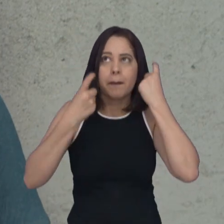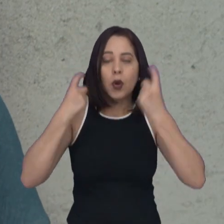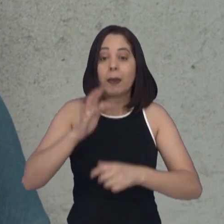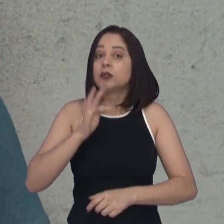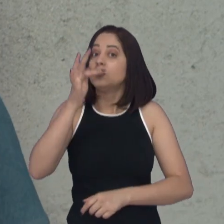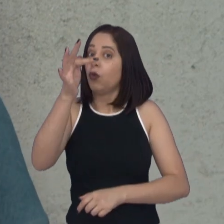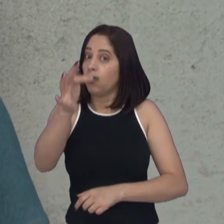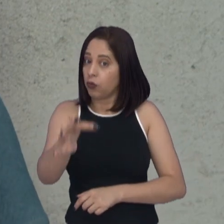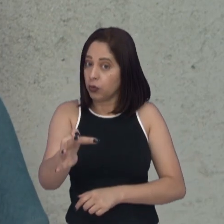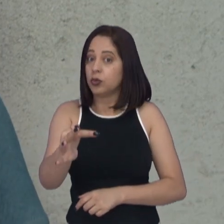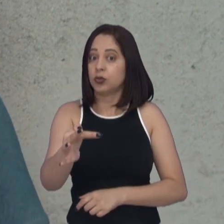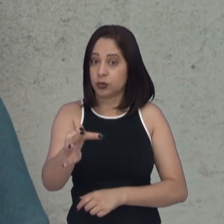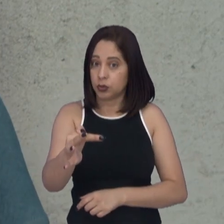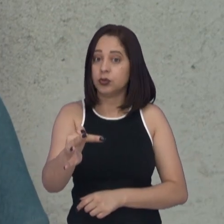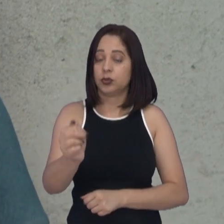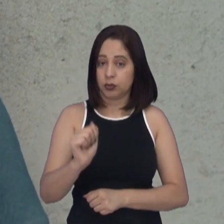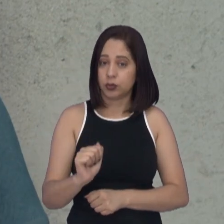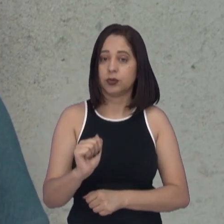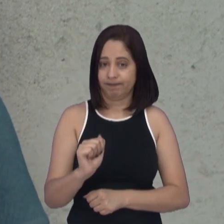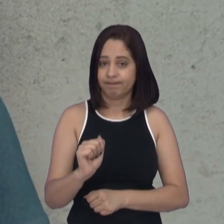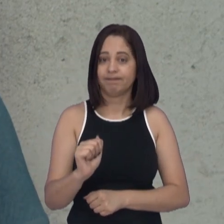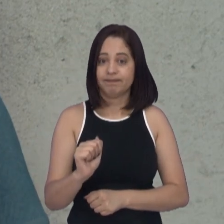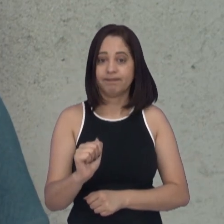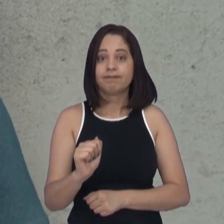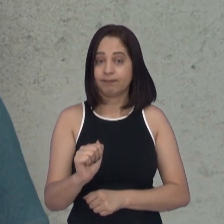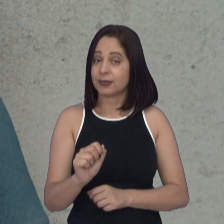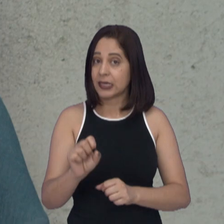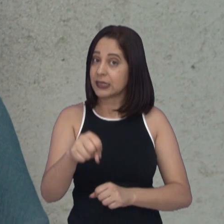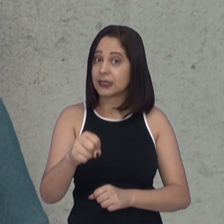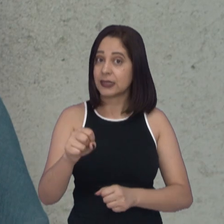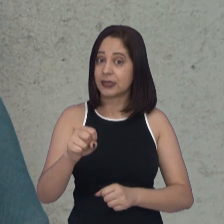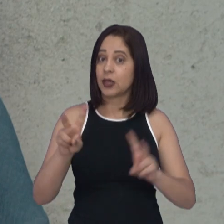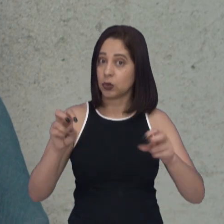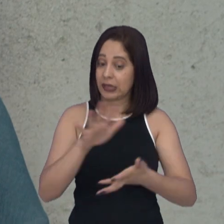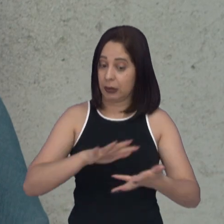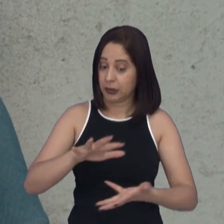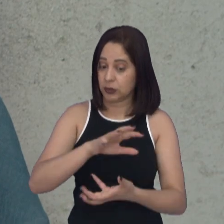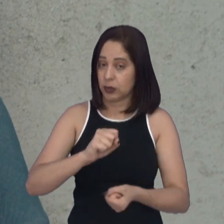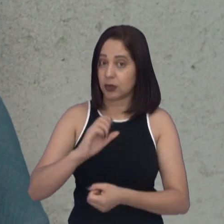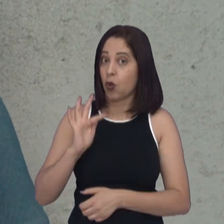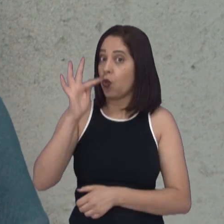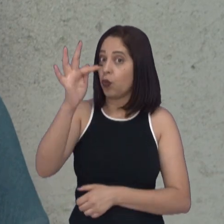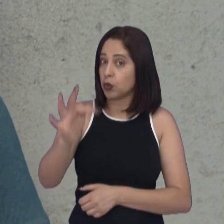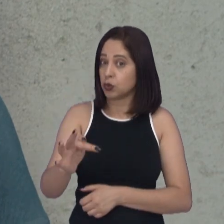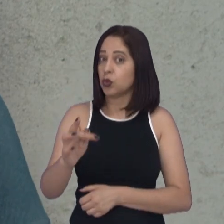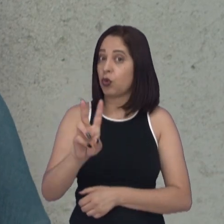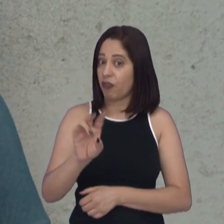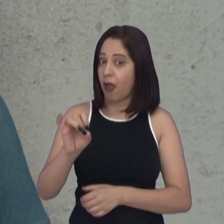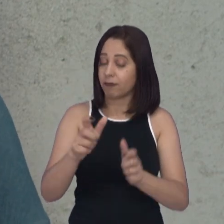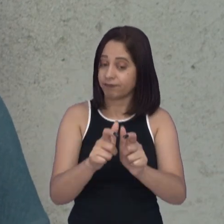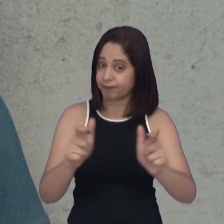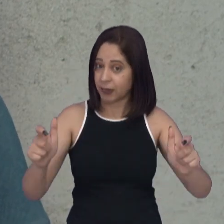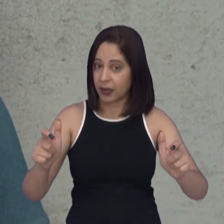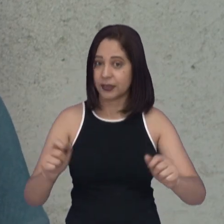preocupar, porque tem muito a agregar aí durante muito tempo ainda essa área. Priscila, a gente